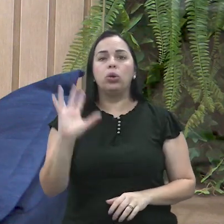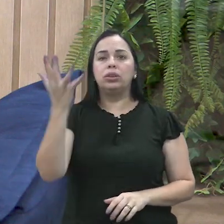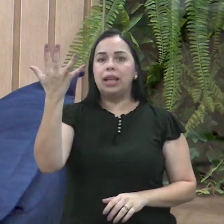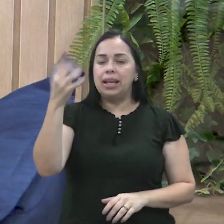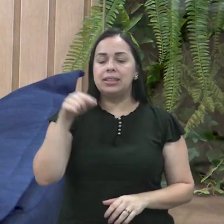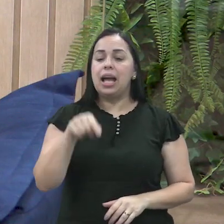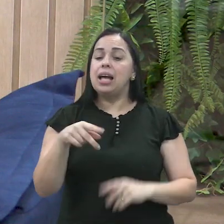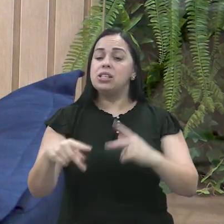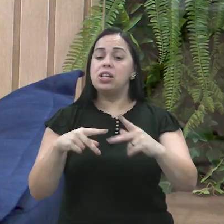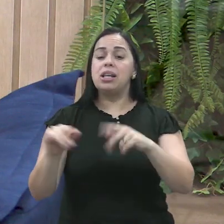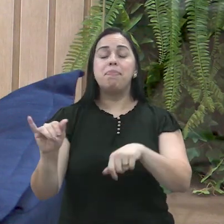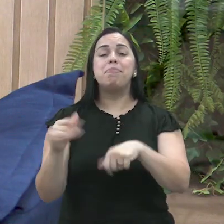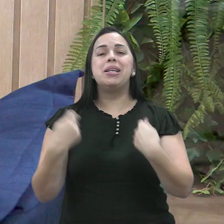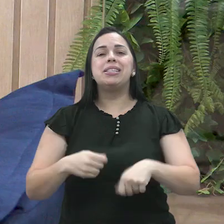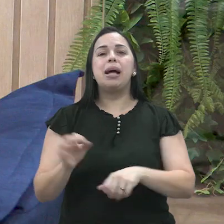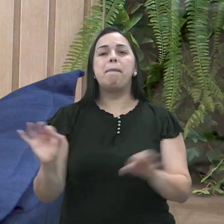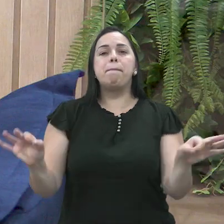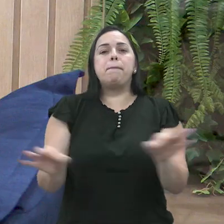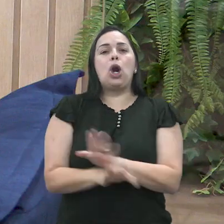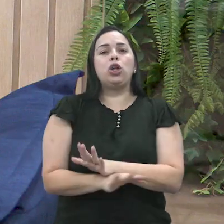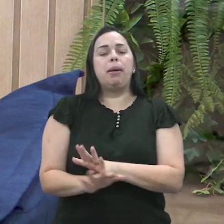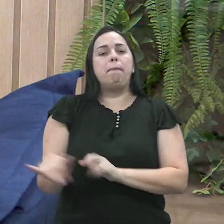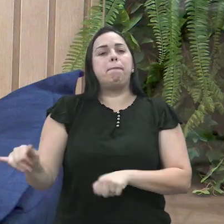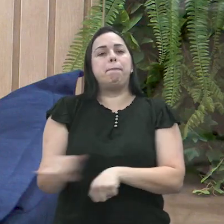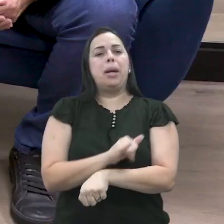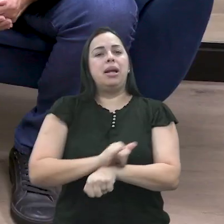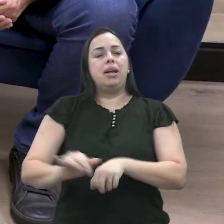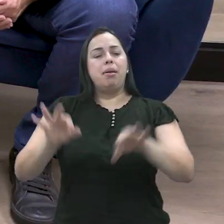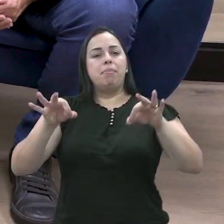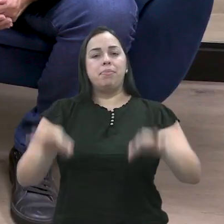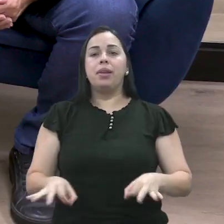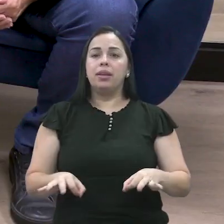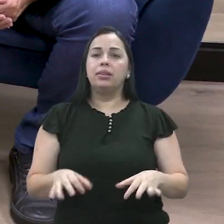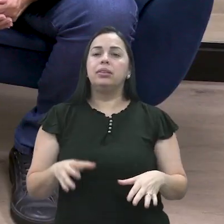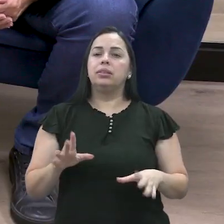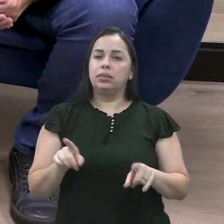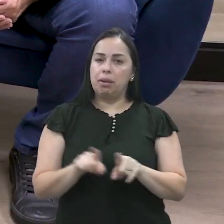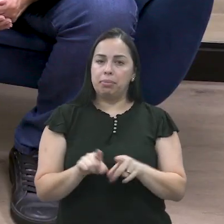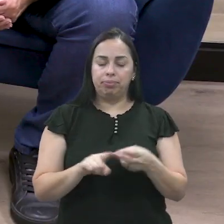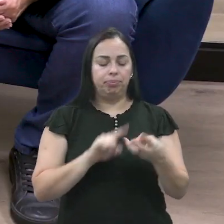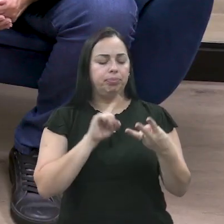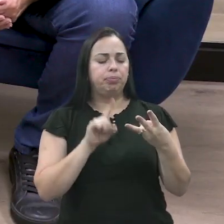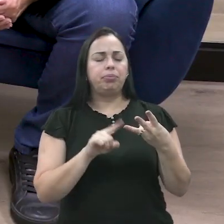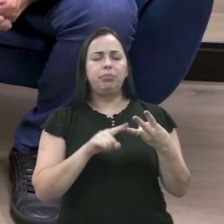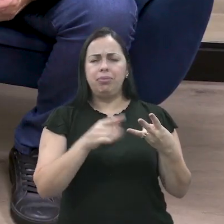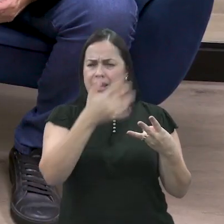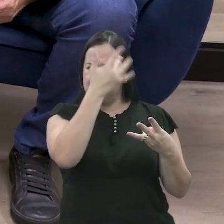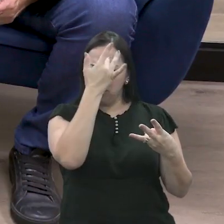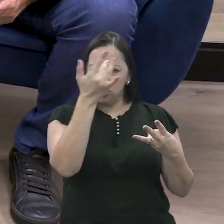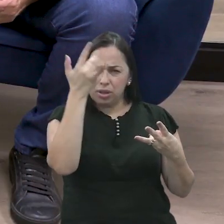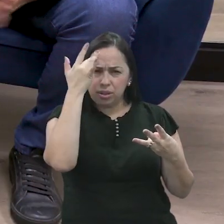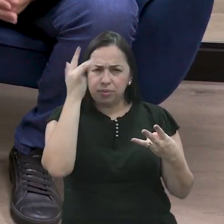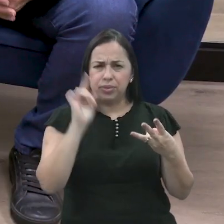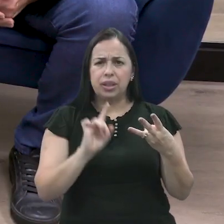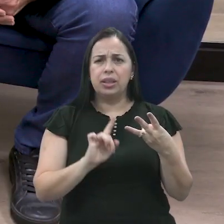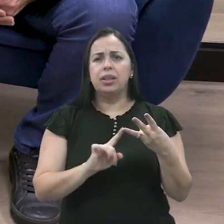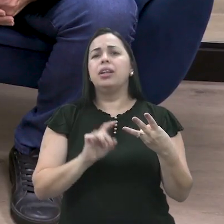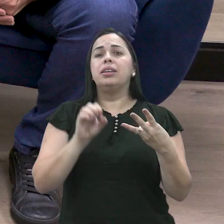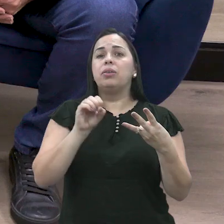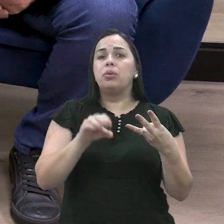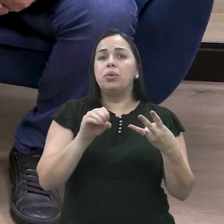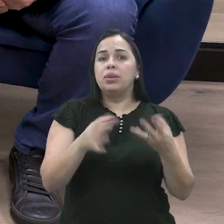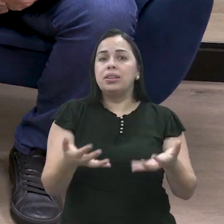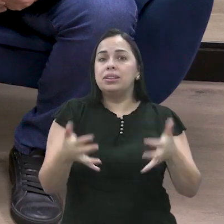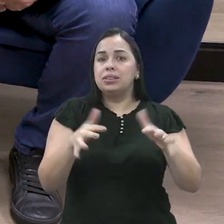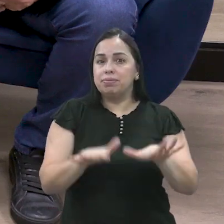cidade tem que estar pronta para conviver com elas. De modo que, além disso, eu tenho uma preocupação, você já falou da saúde mental, mas também com